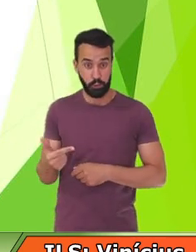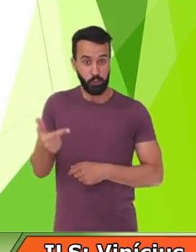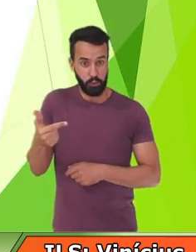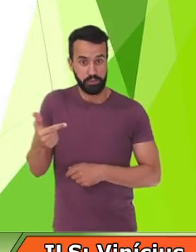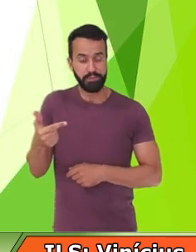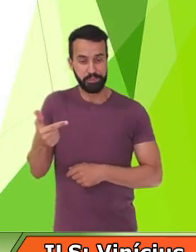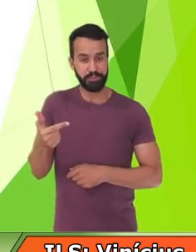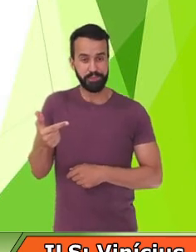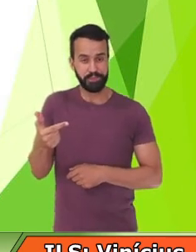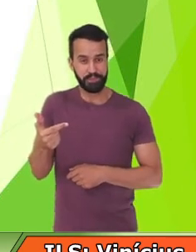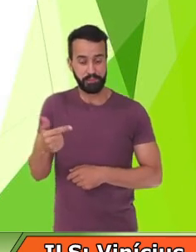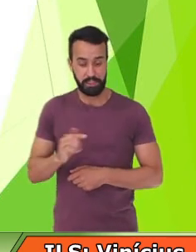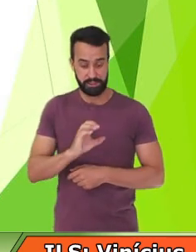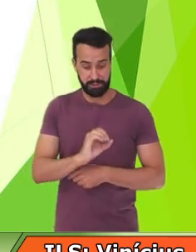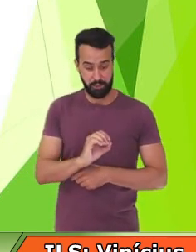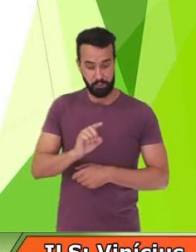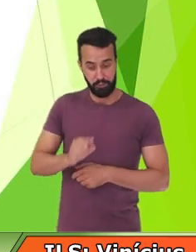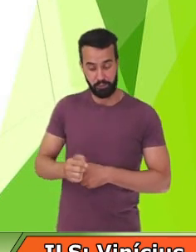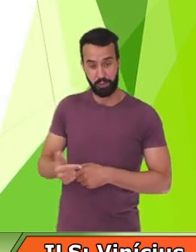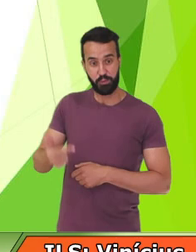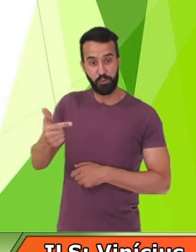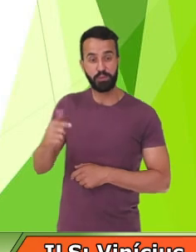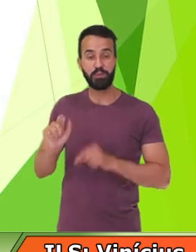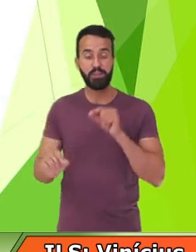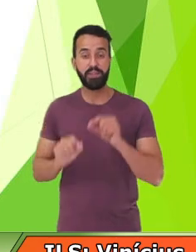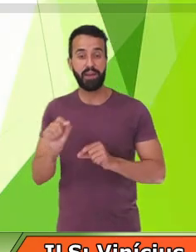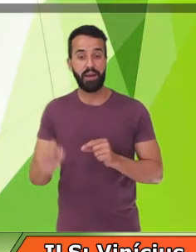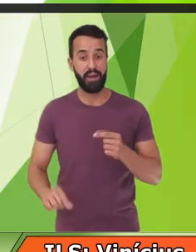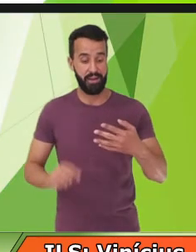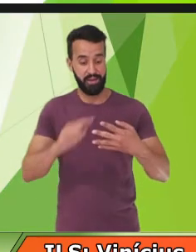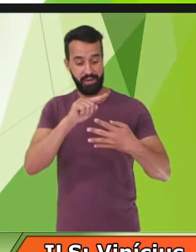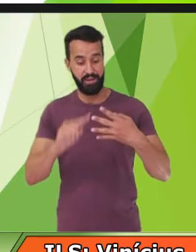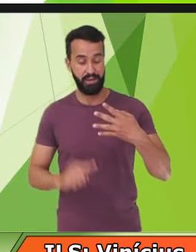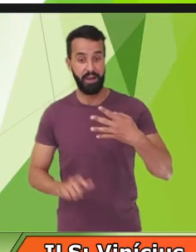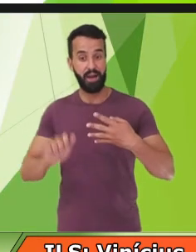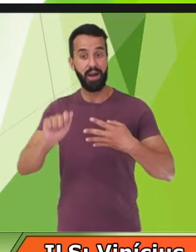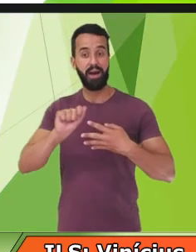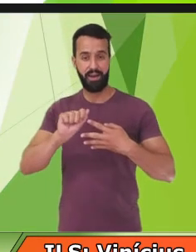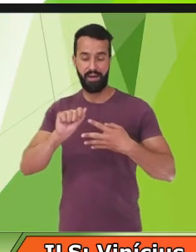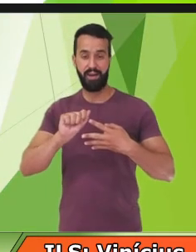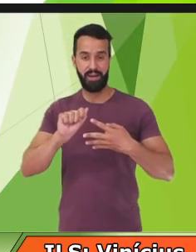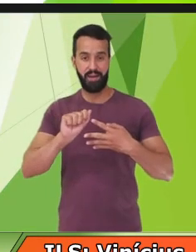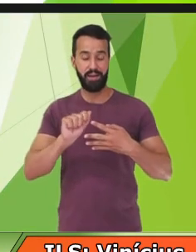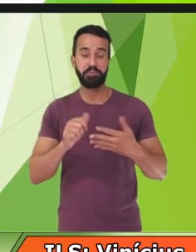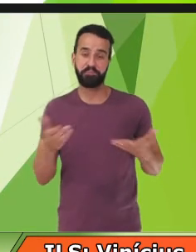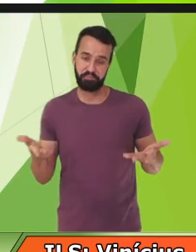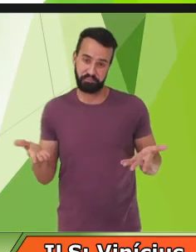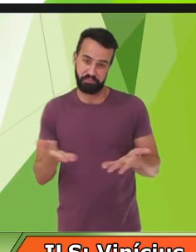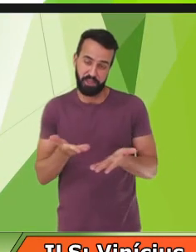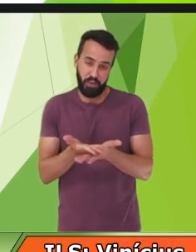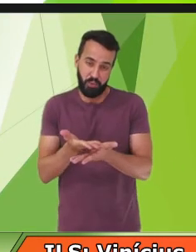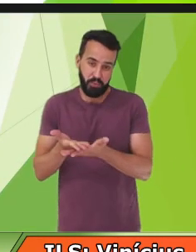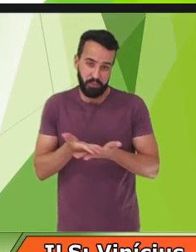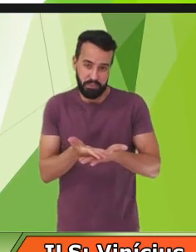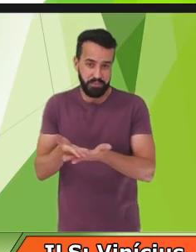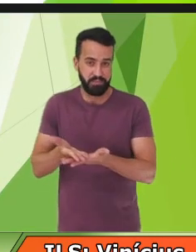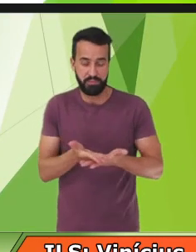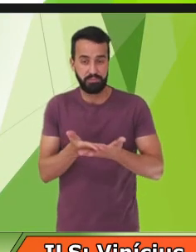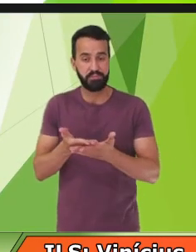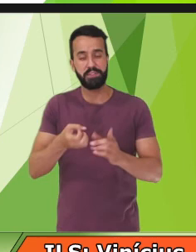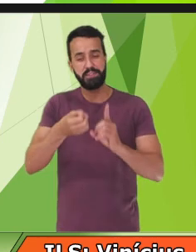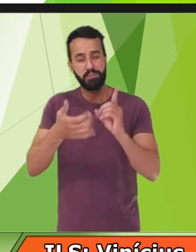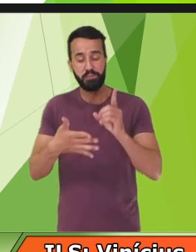0,2. 0,2 é a alternativa A. E assim nós finalizamos o estudo